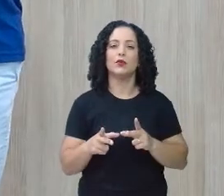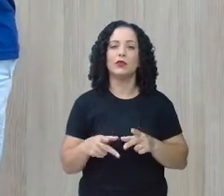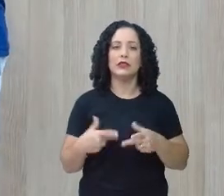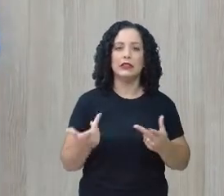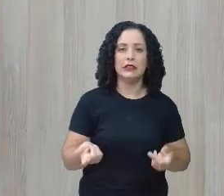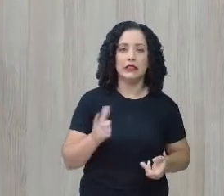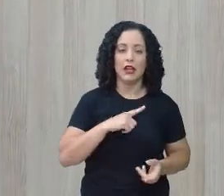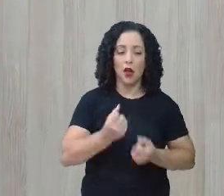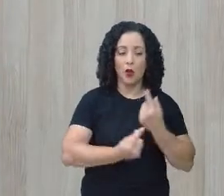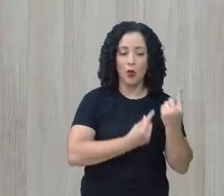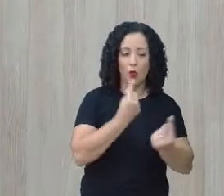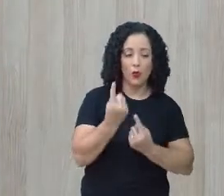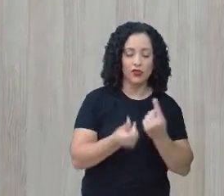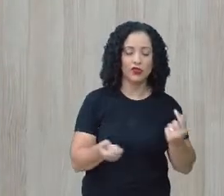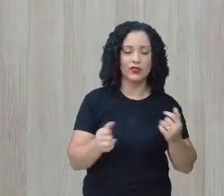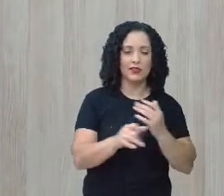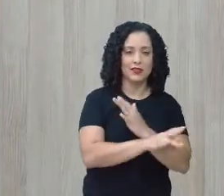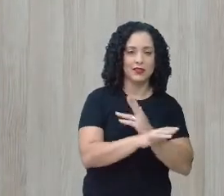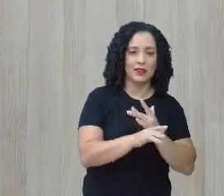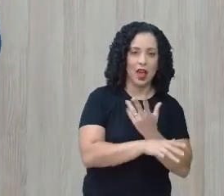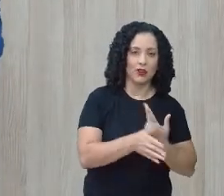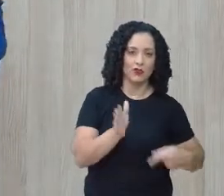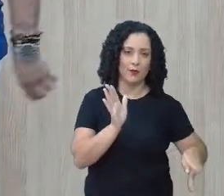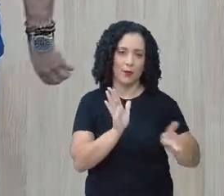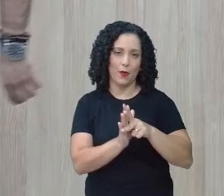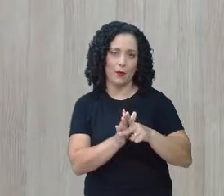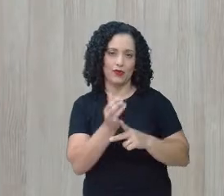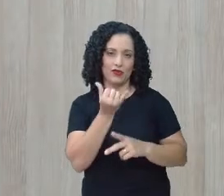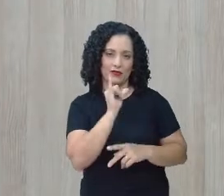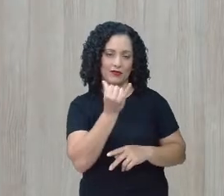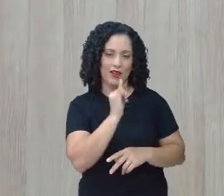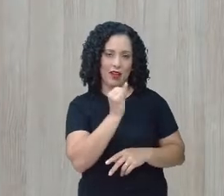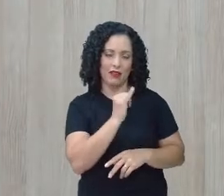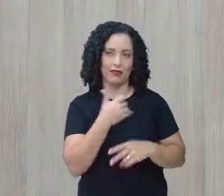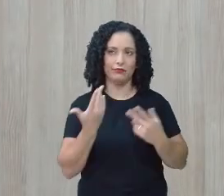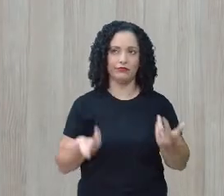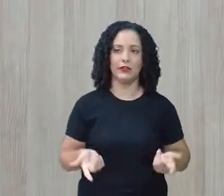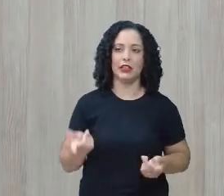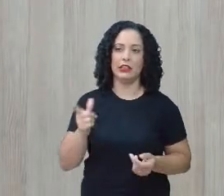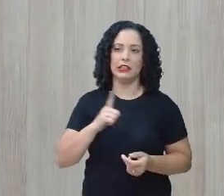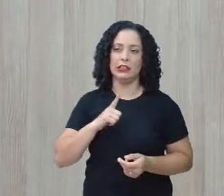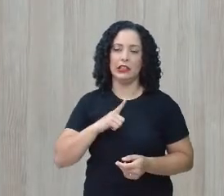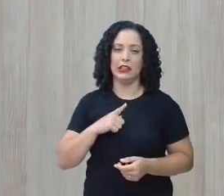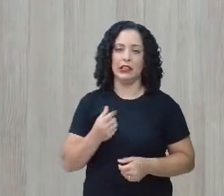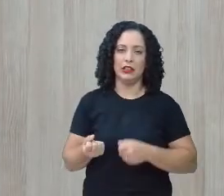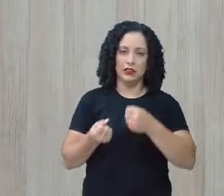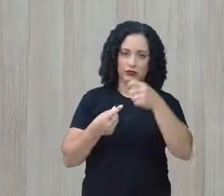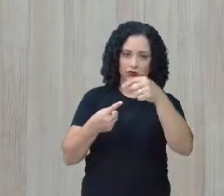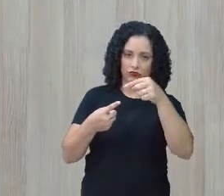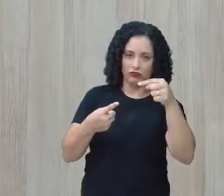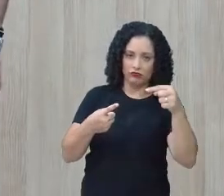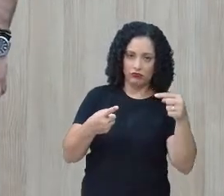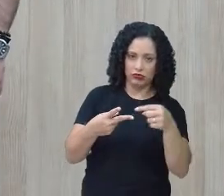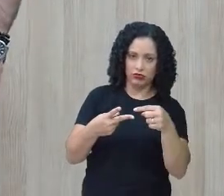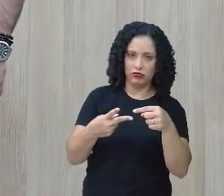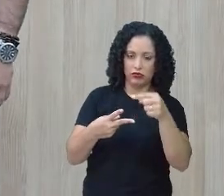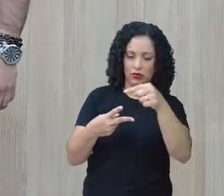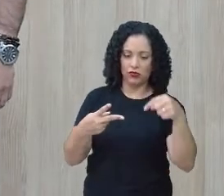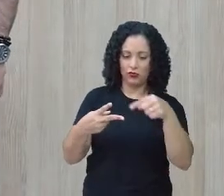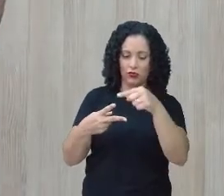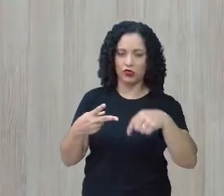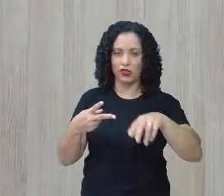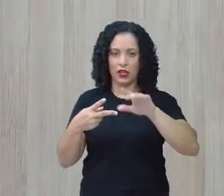algumas cidades, né, italianas. A gente citou aqui, no caso, Gênova e Veneza,